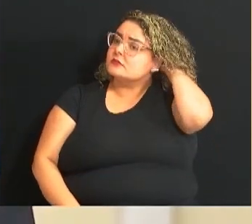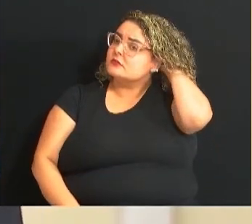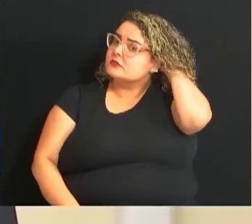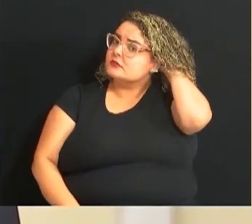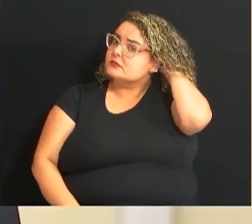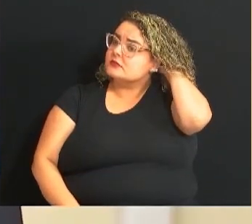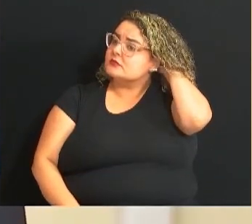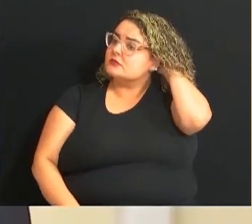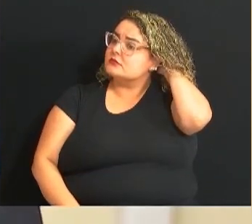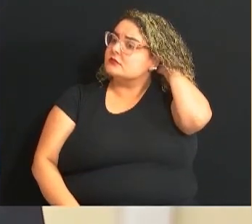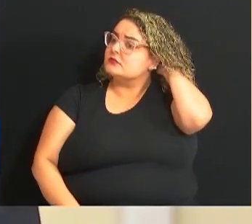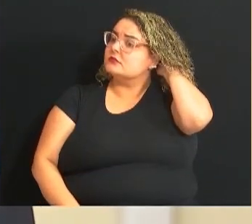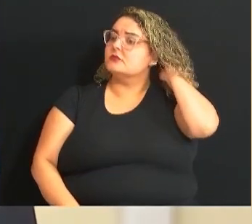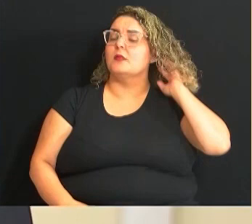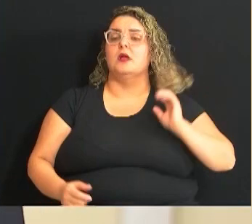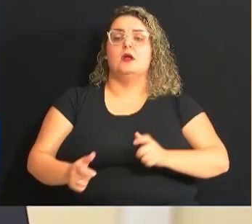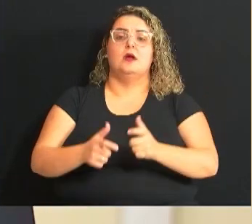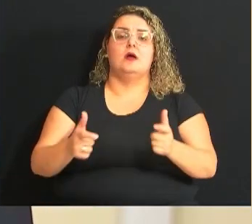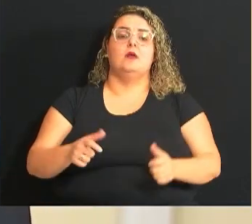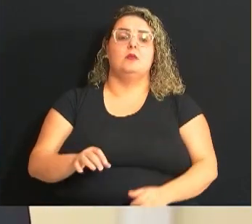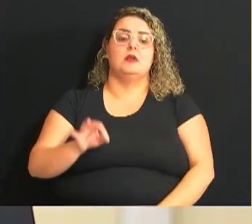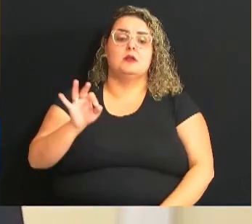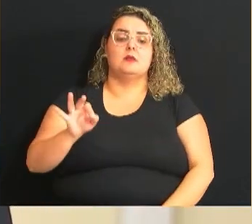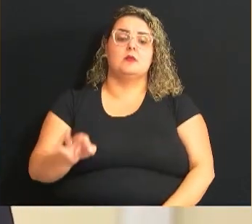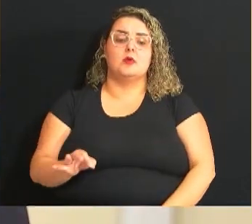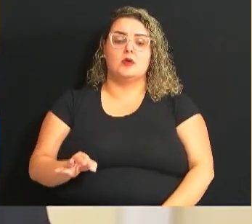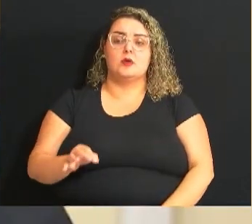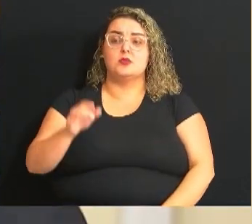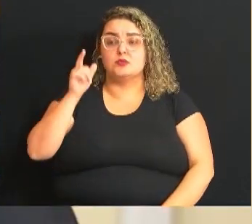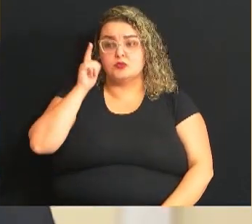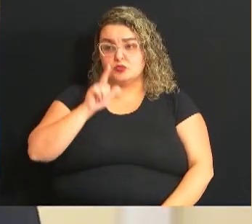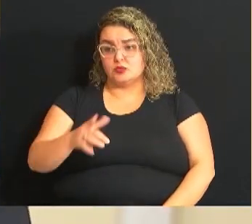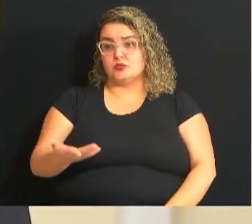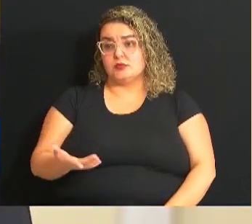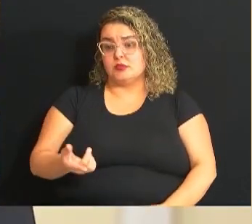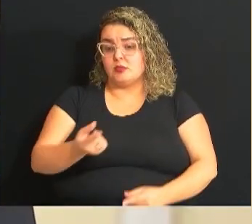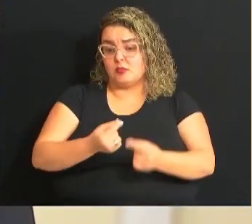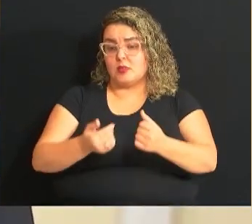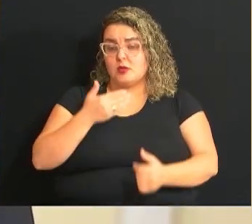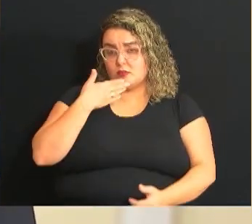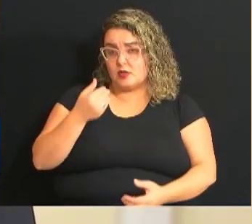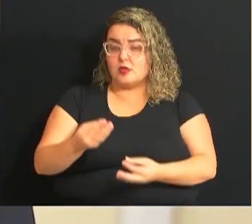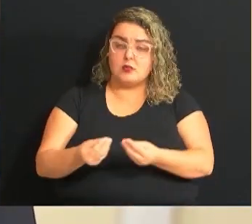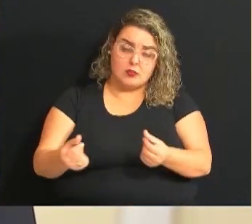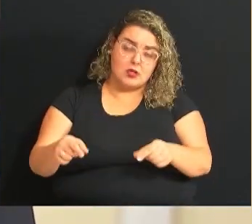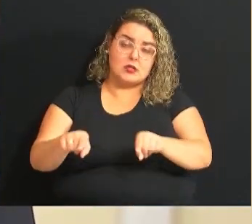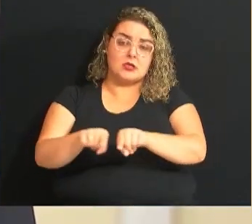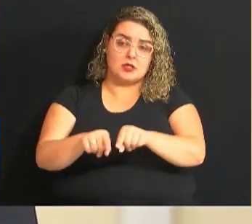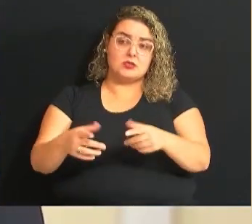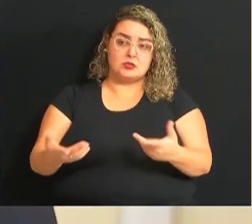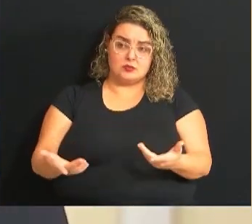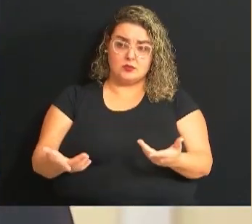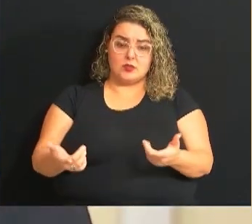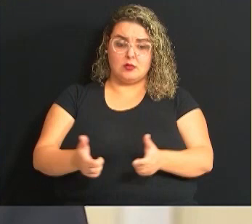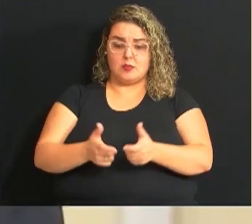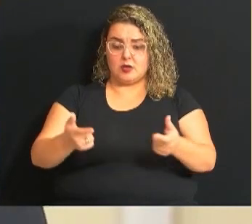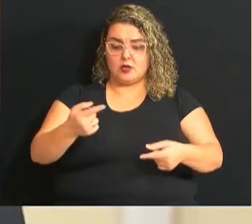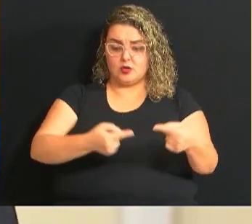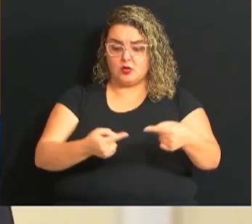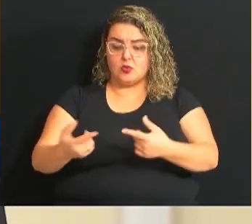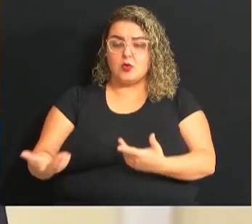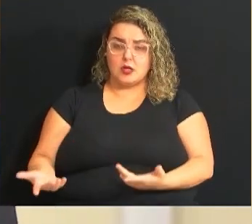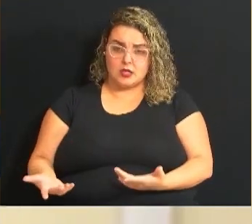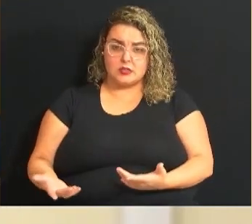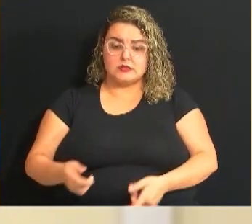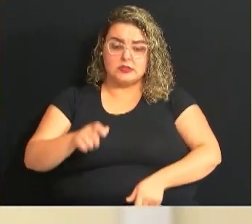probabilidade de ter uma competição maior e conseguir preços melhores e qualidade também. E também as pessoas